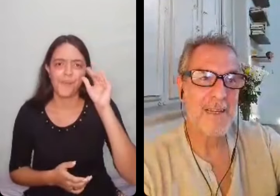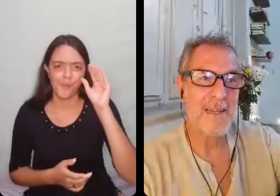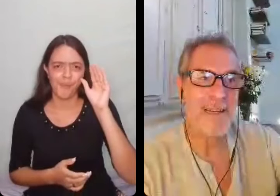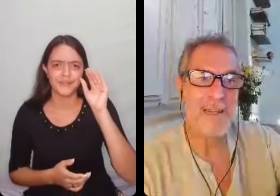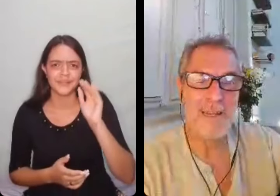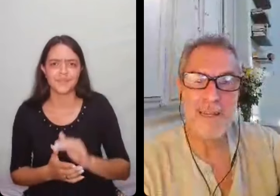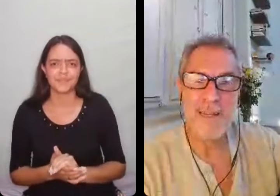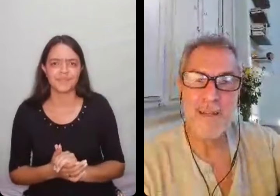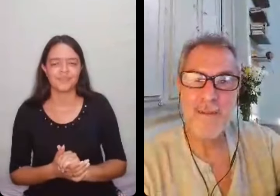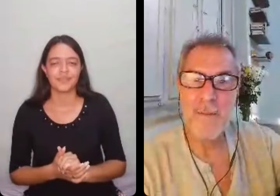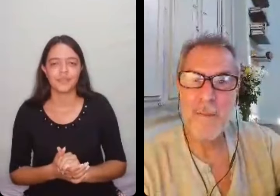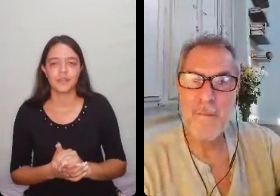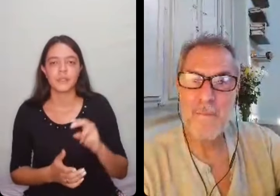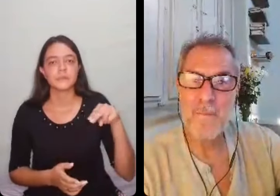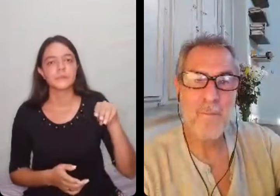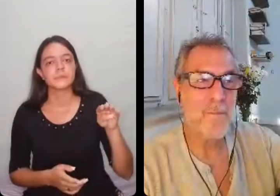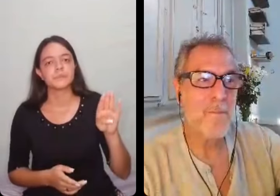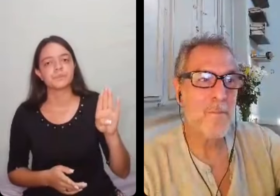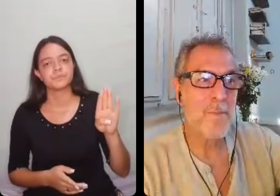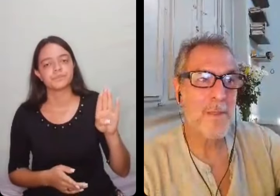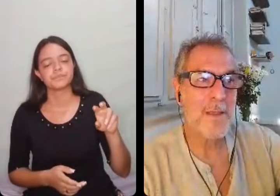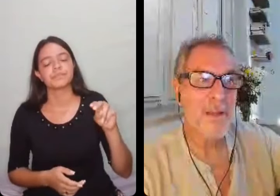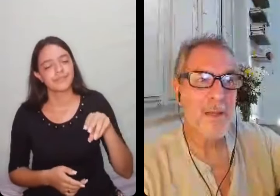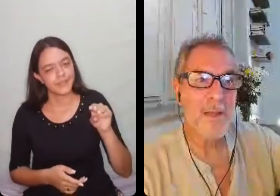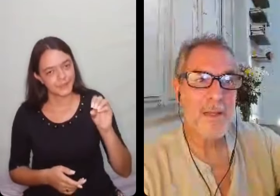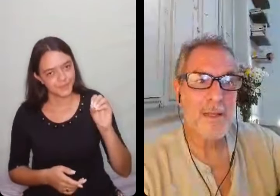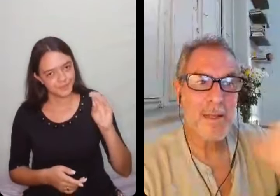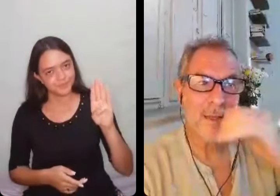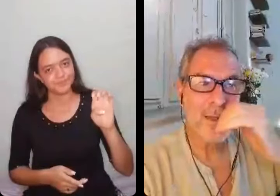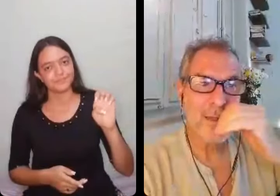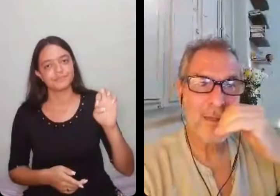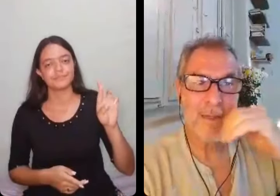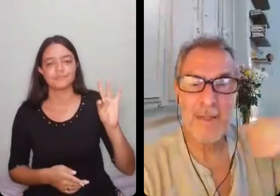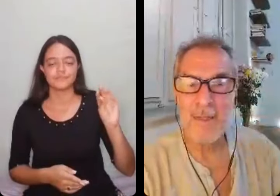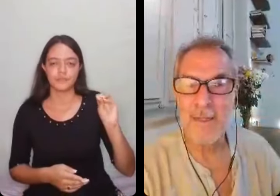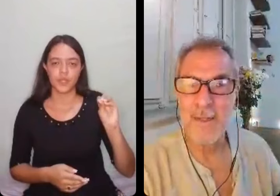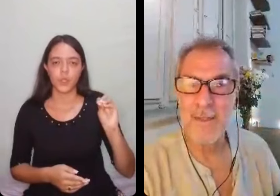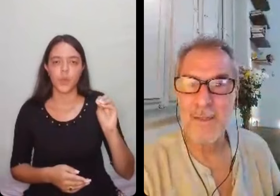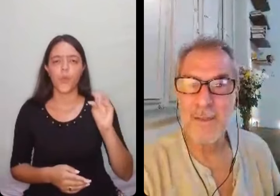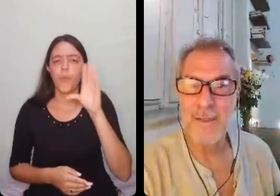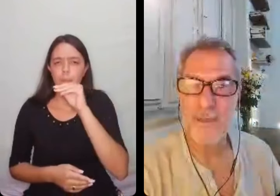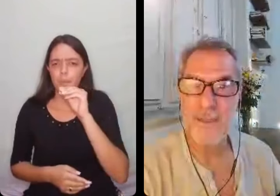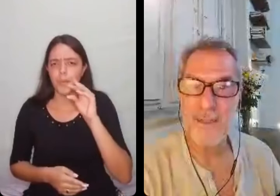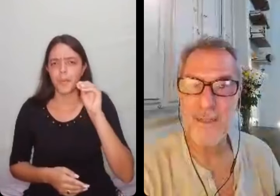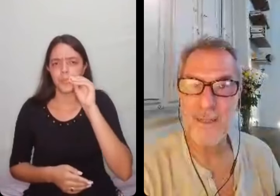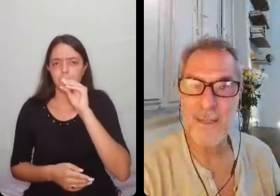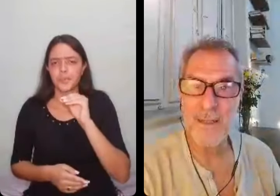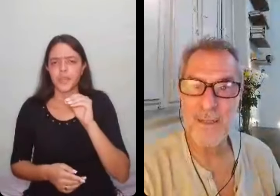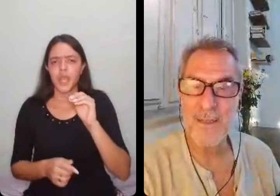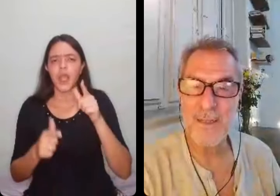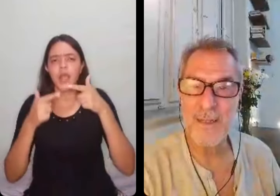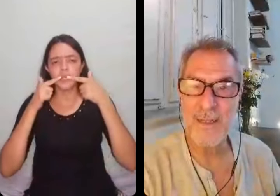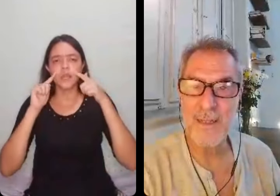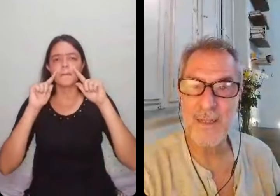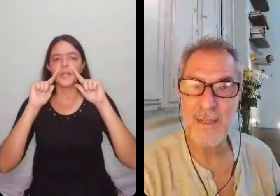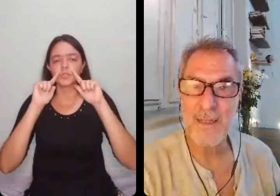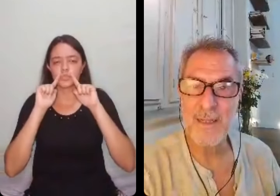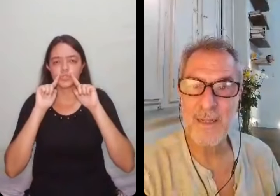Norberto, eu queria que você falasse um pouquinho dessa dramaturgia, do que é